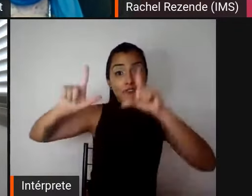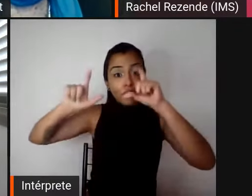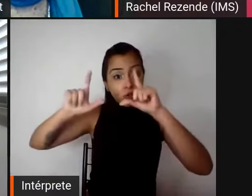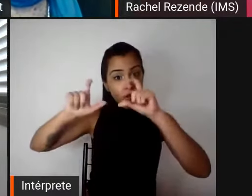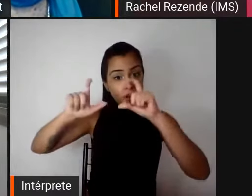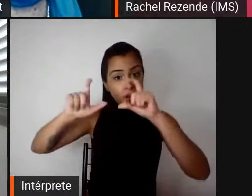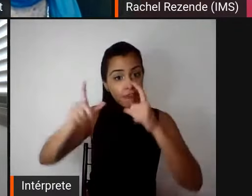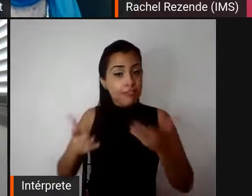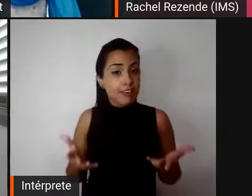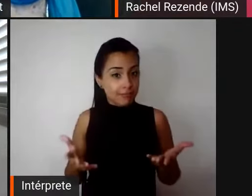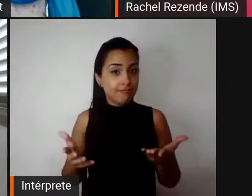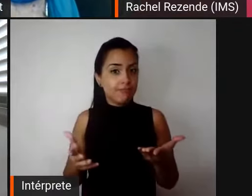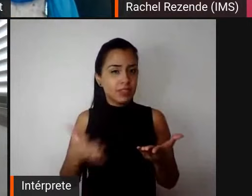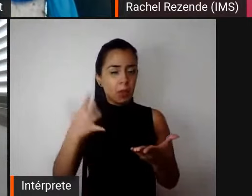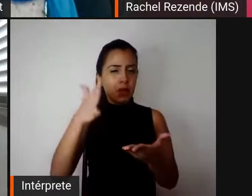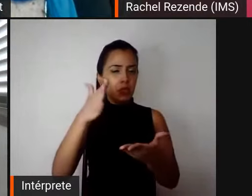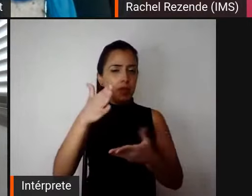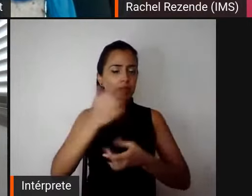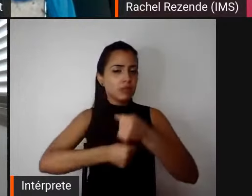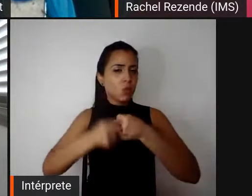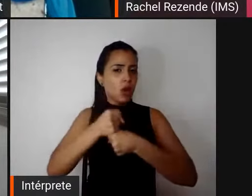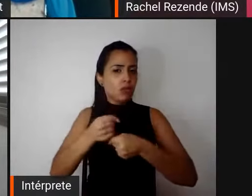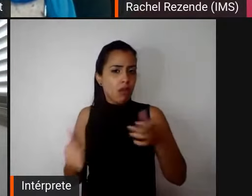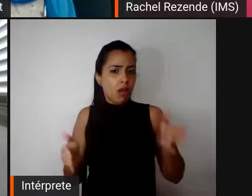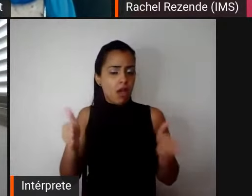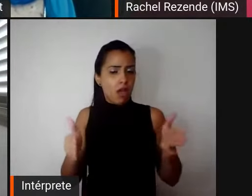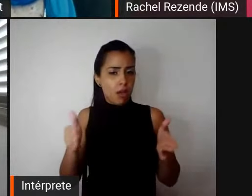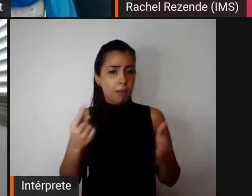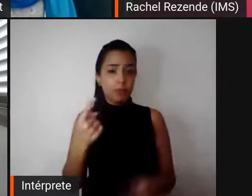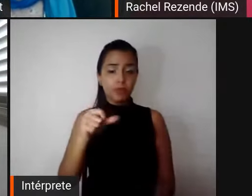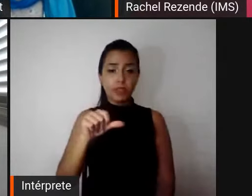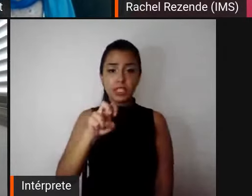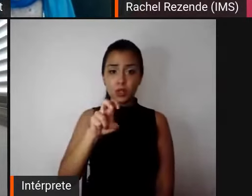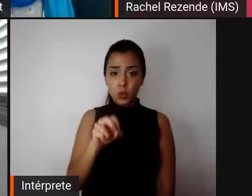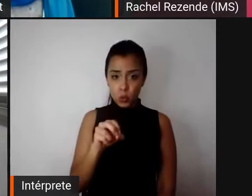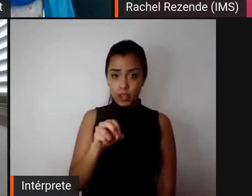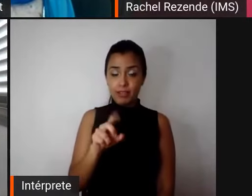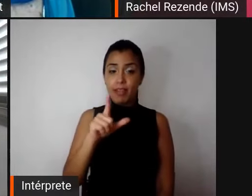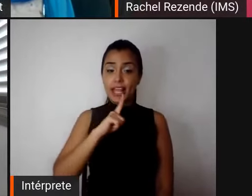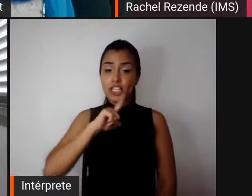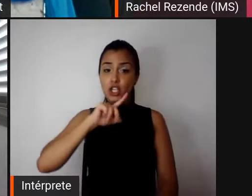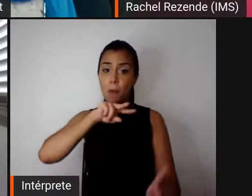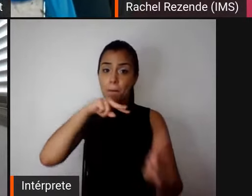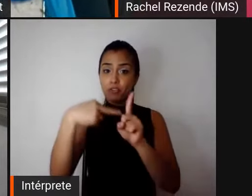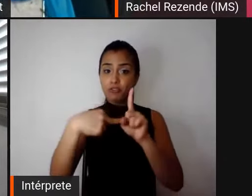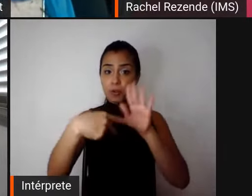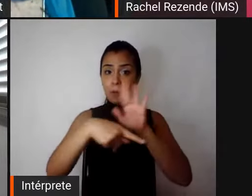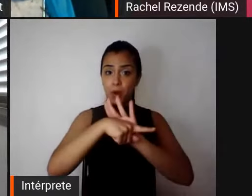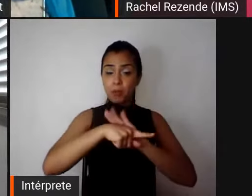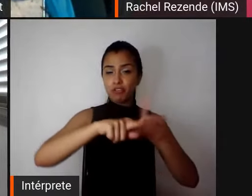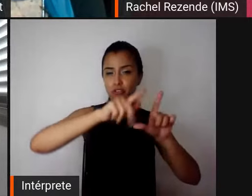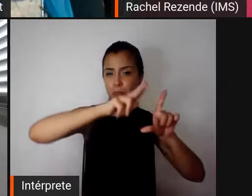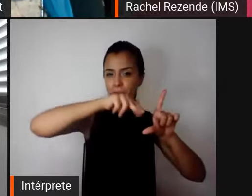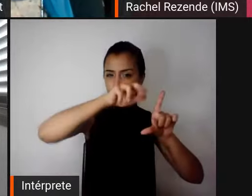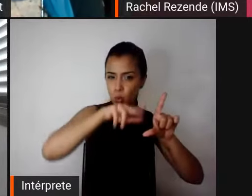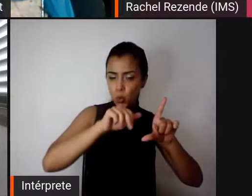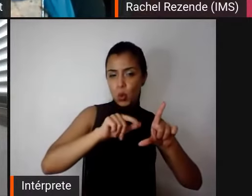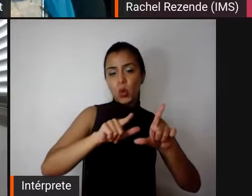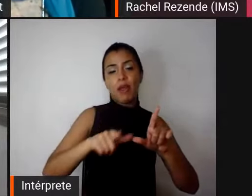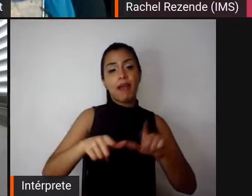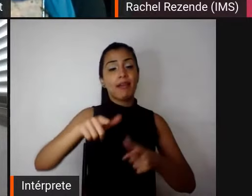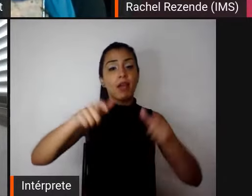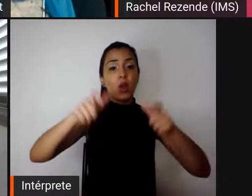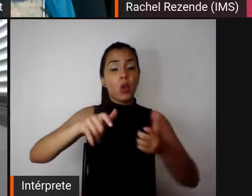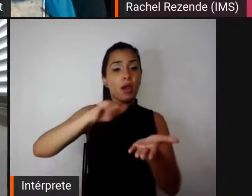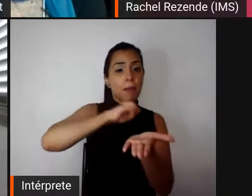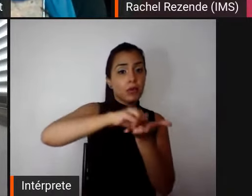em meados dos anos 50, do ponto de vista da pintura, do desenho, né, te leva para Nova York, te leva primeiro para Paris, depois para